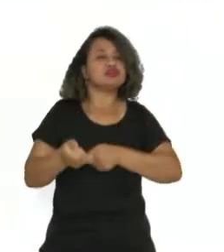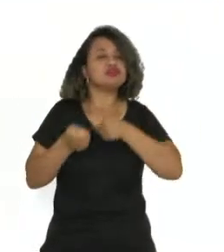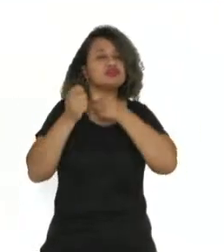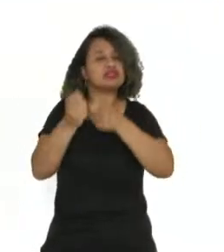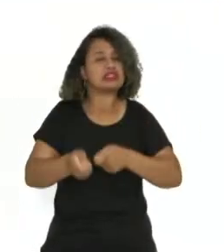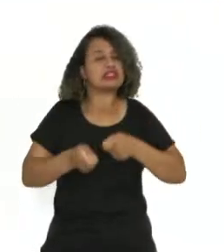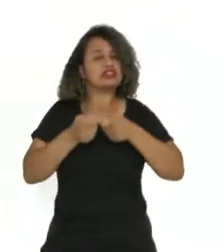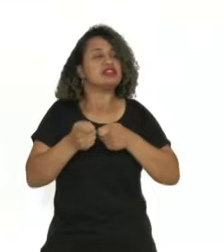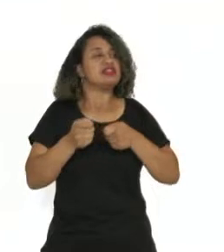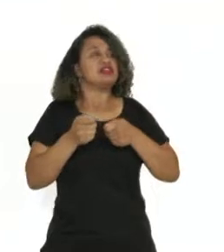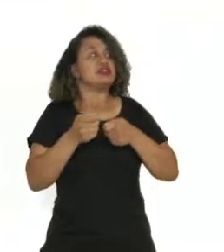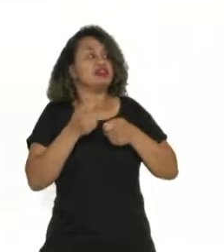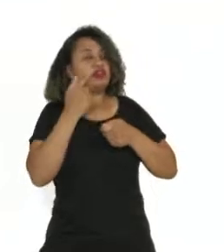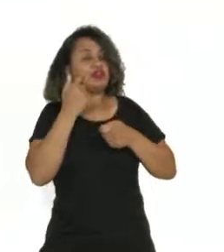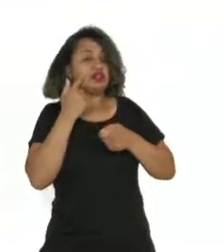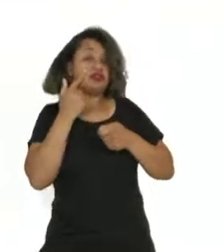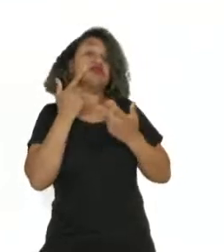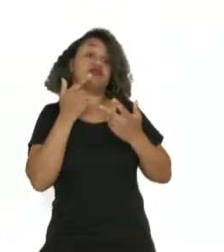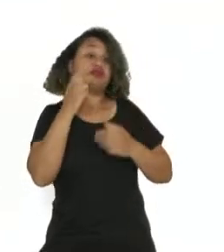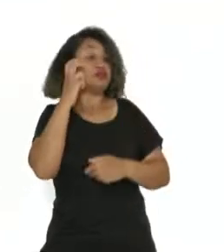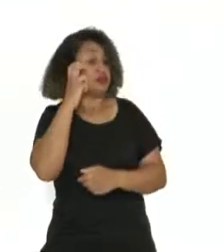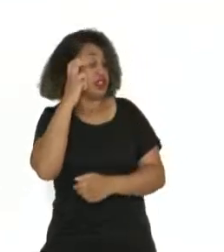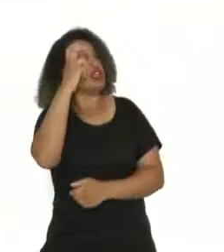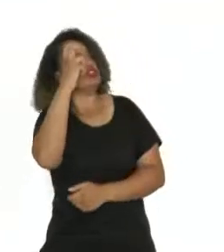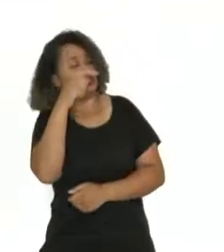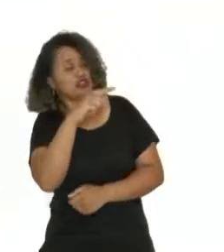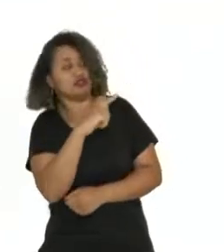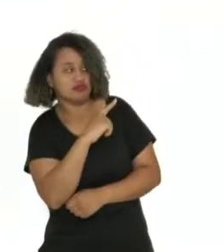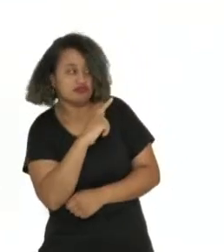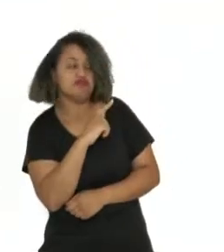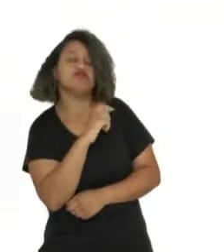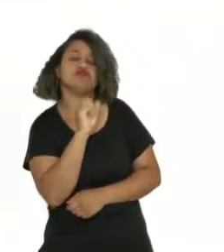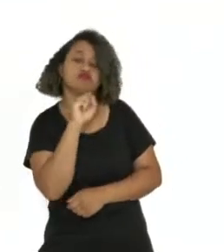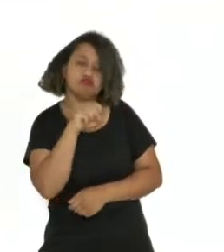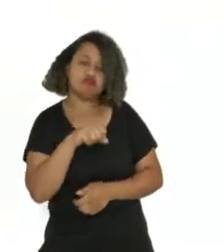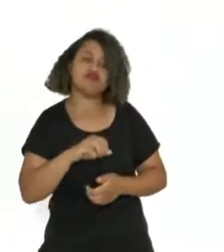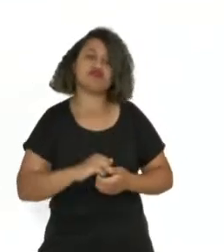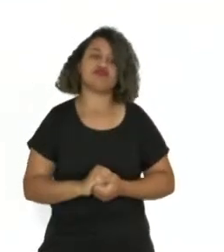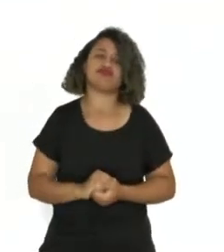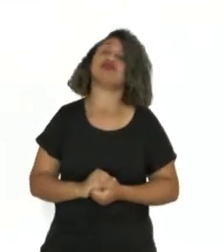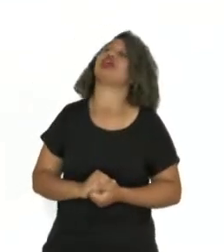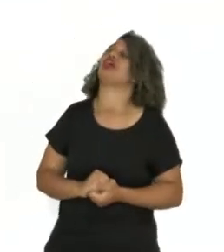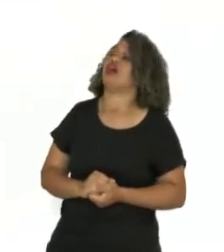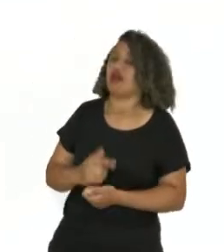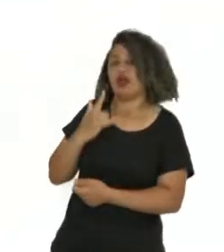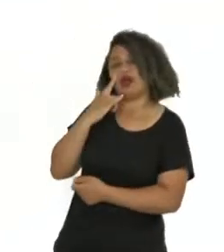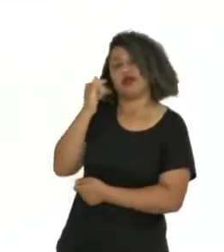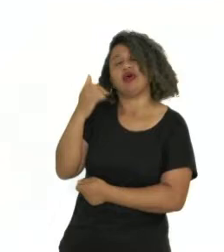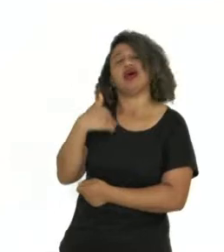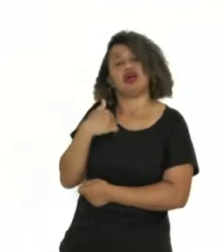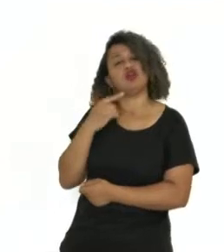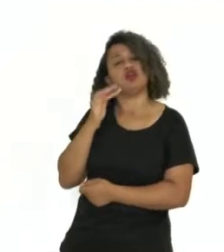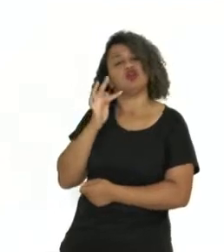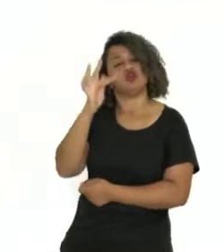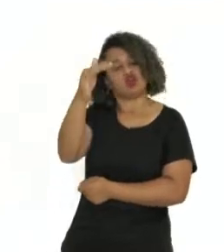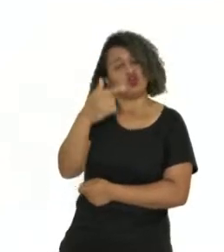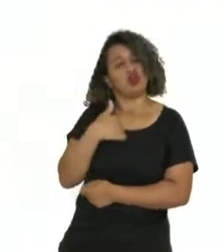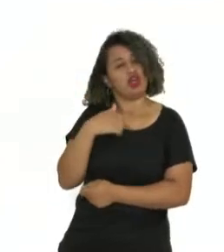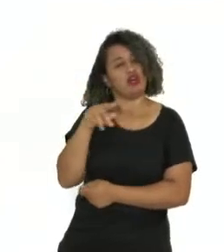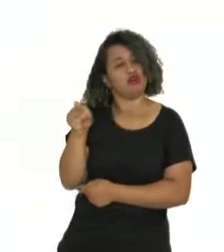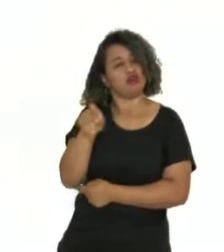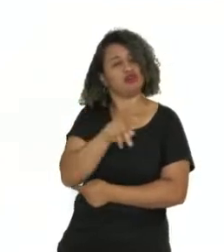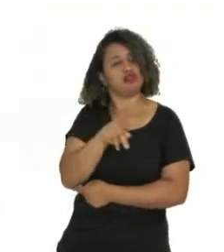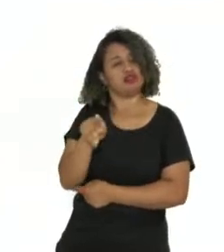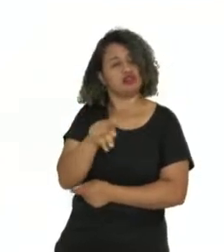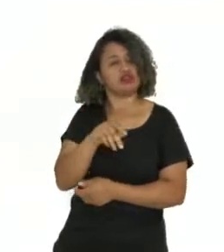ar de consolo. Bem que inteligência não te falta. É, pai, eu vou ser professora. Queria que